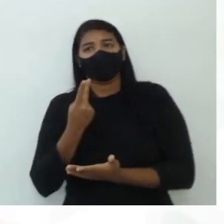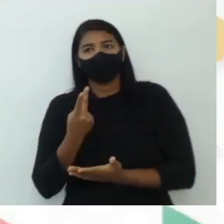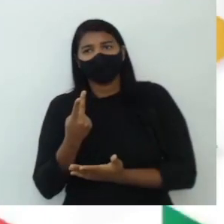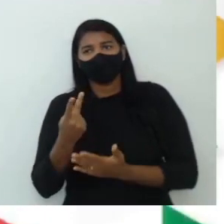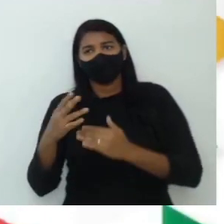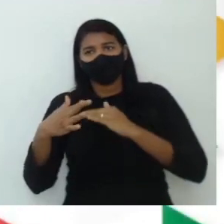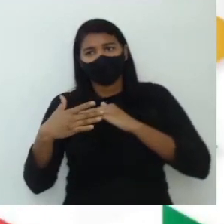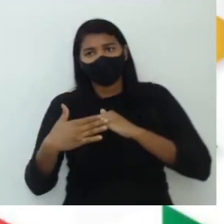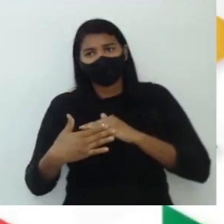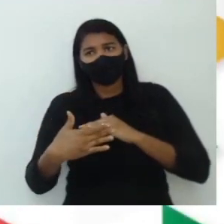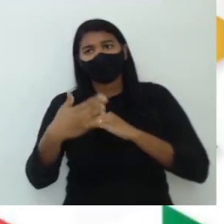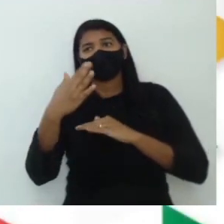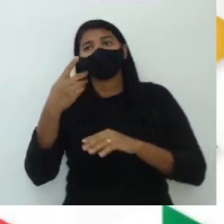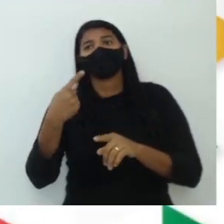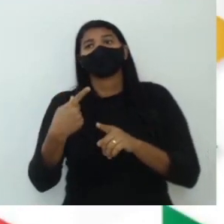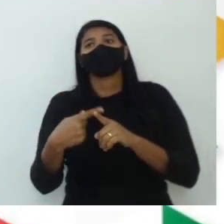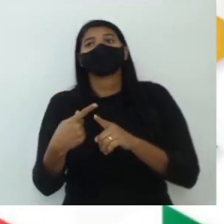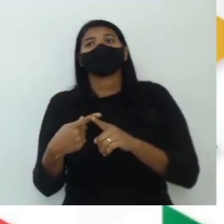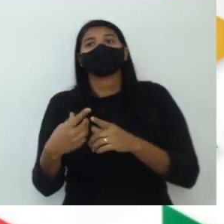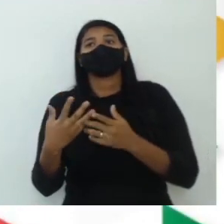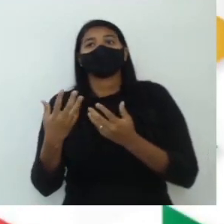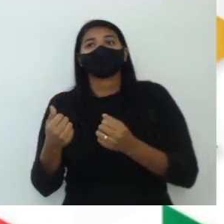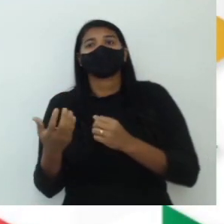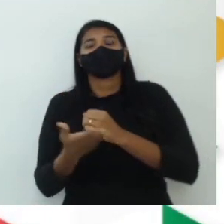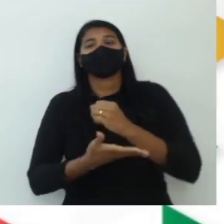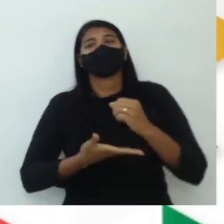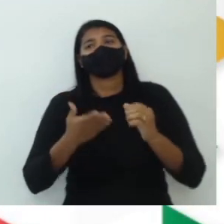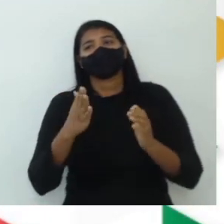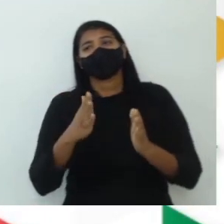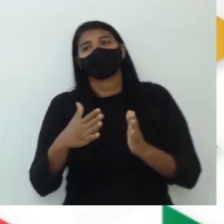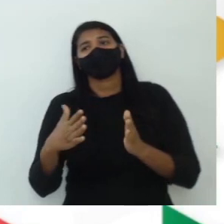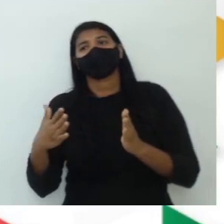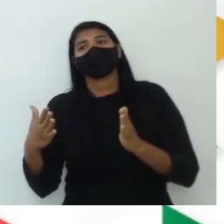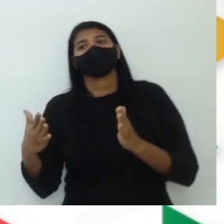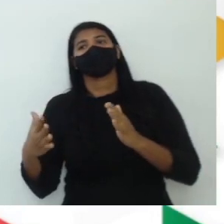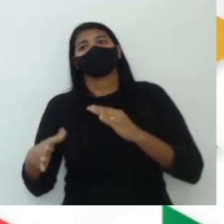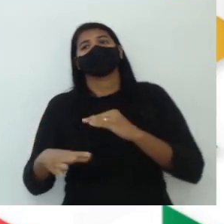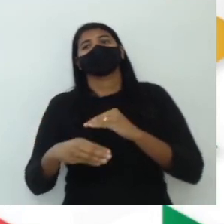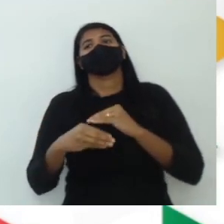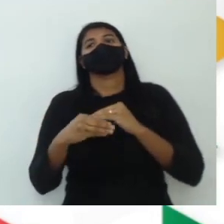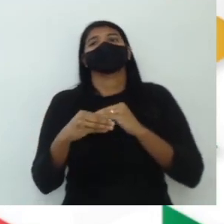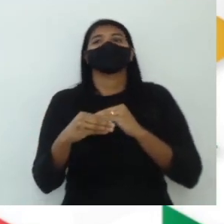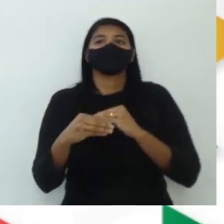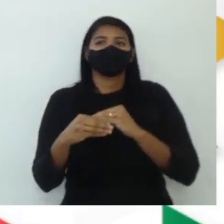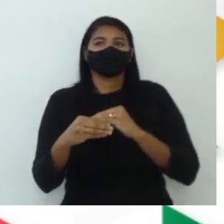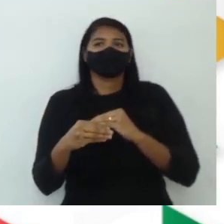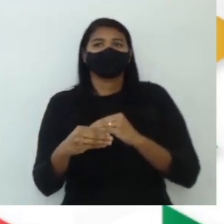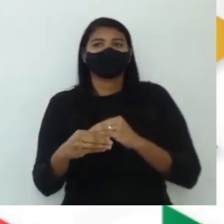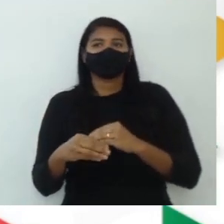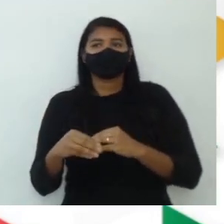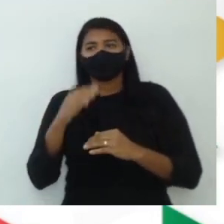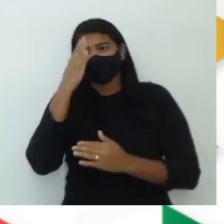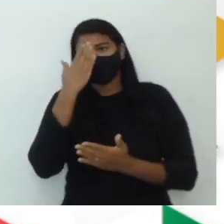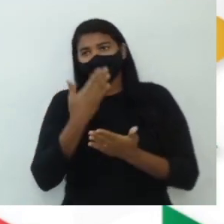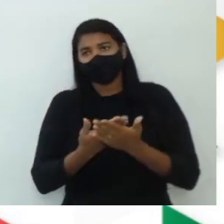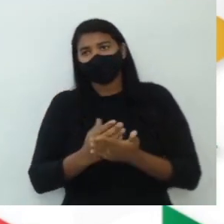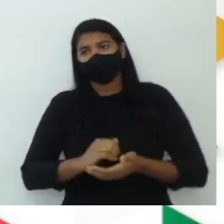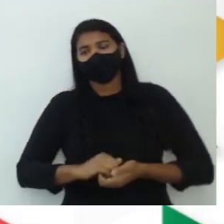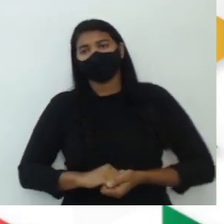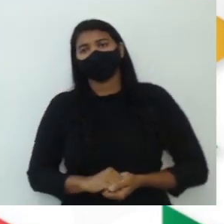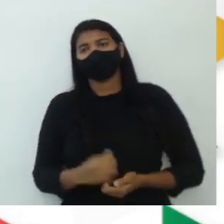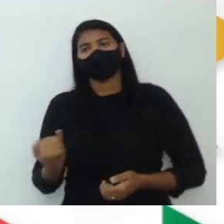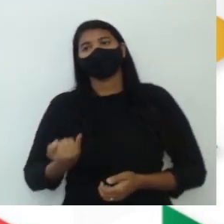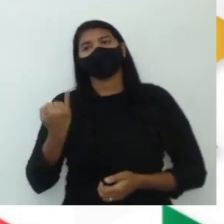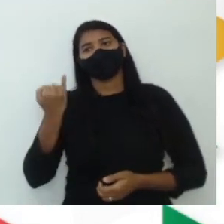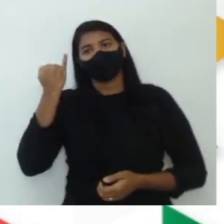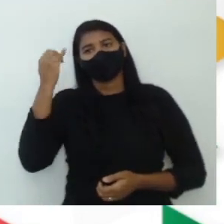e duradouro, porque é assentado em bases consideradas estáveis e seguras. Então, é muito importante a